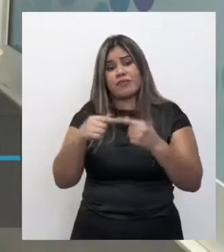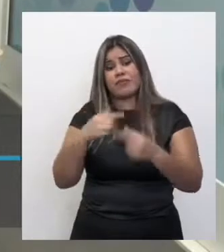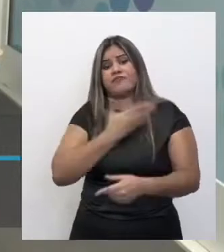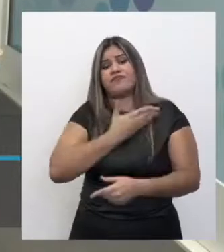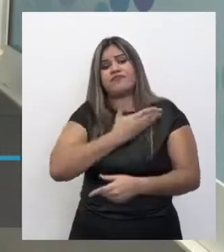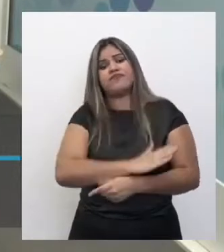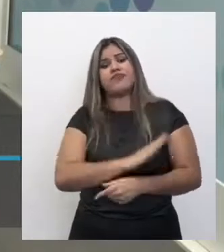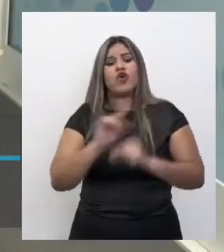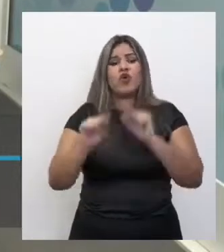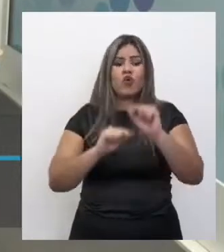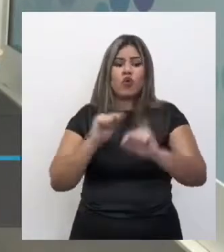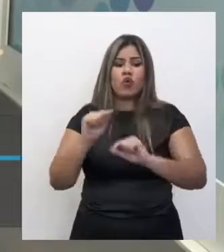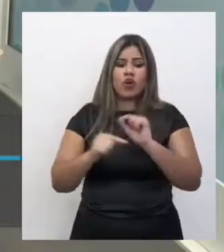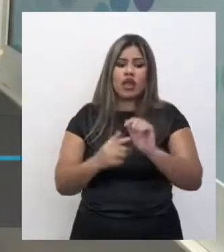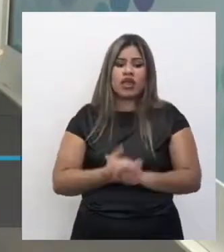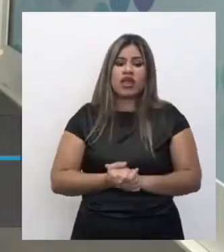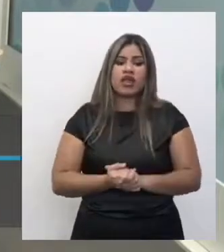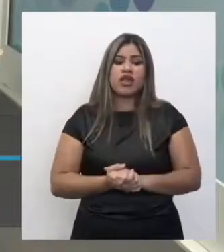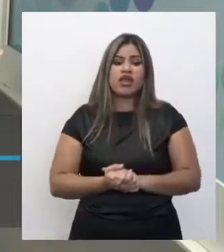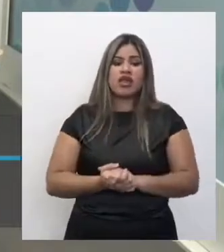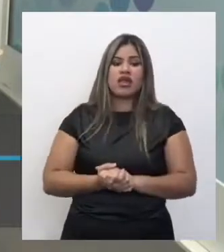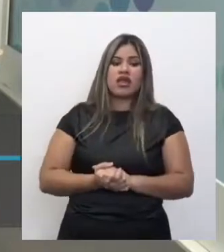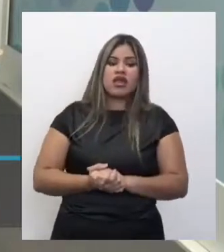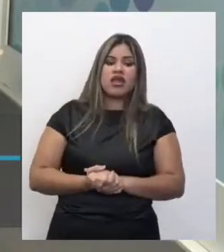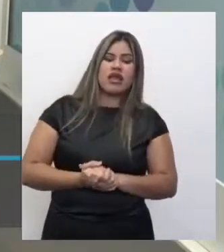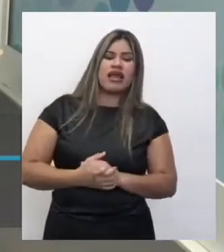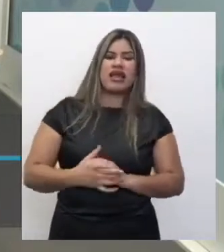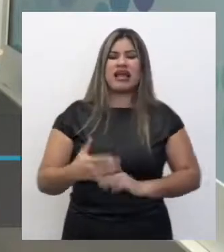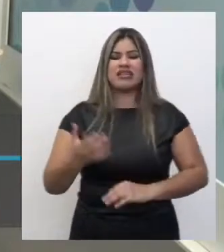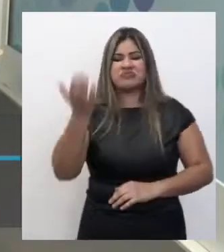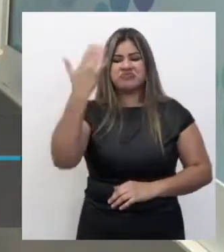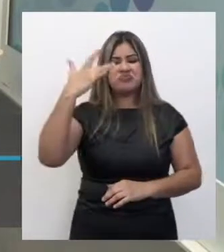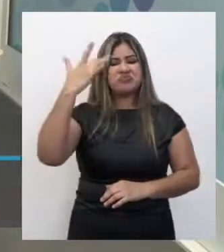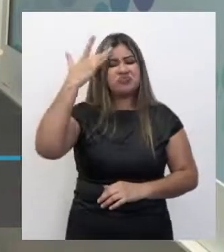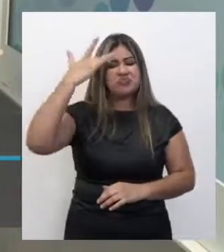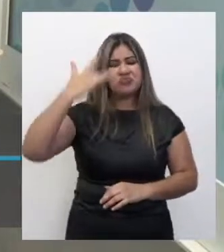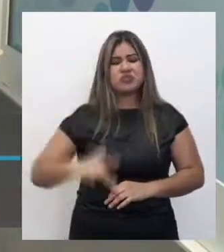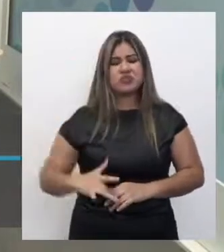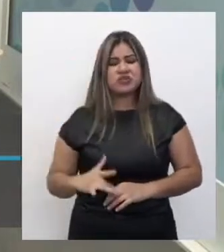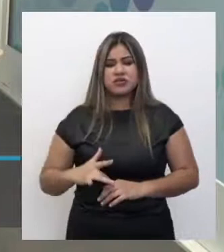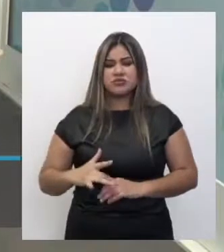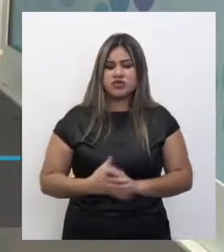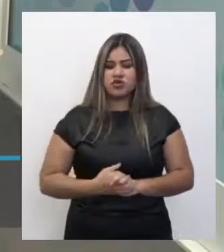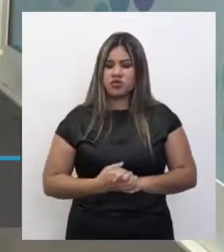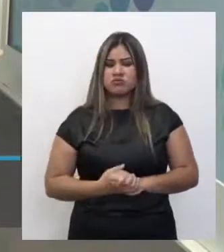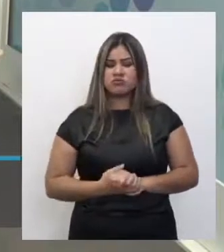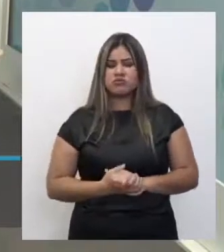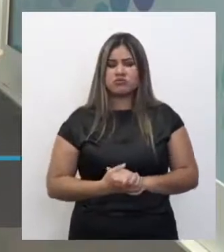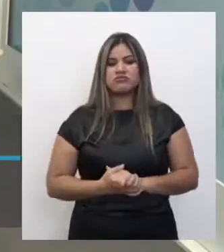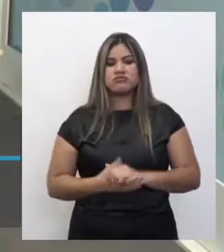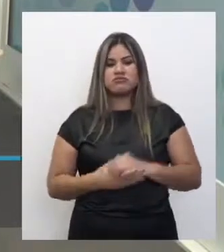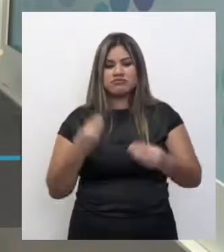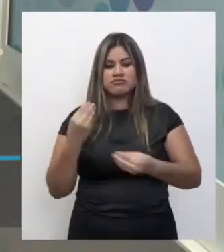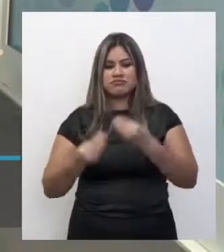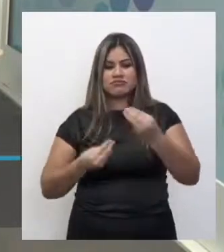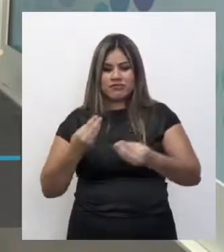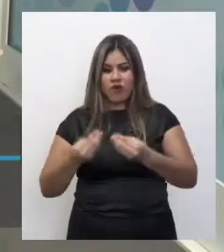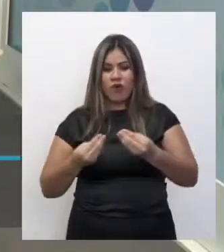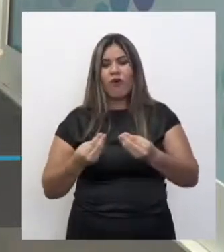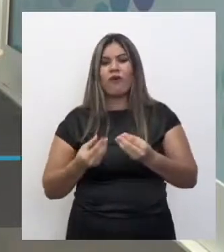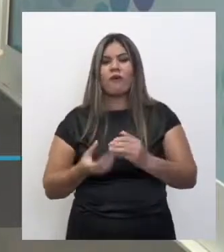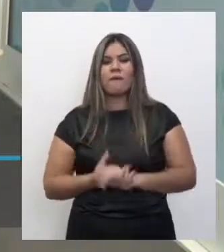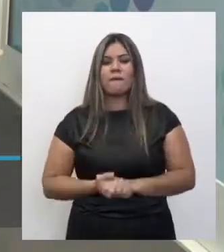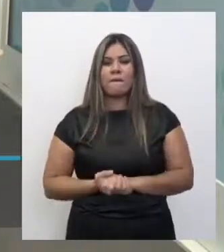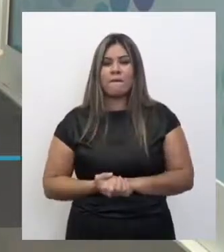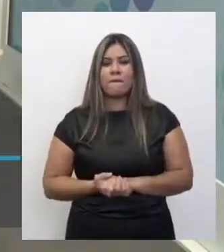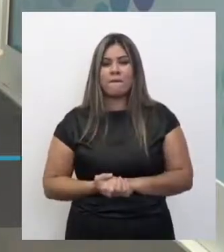não é, Ed? Então a gente não sabe o que fazer e aí faz o erro, né? Que o preconceito é o erro. Tem até o pessoal também